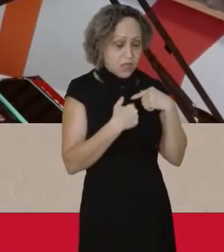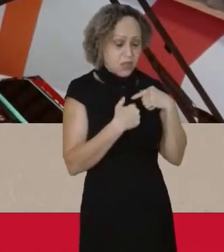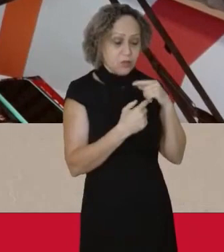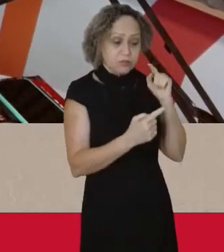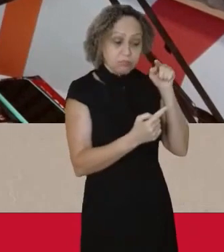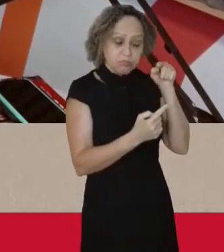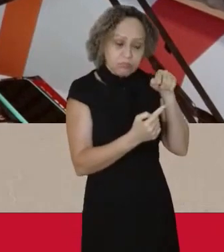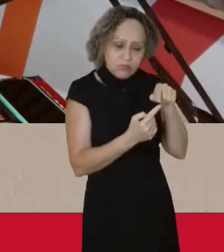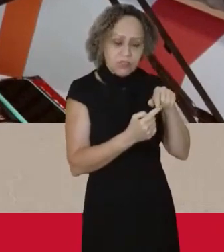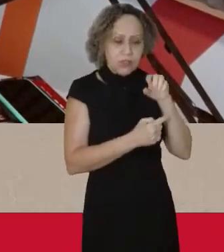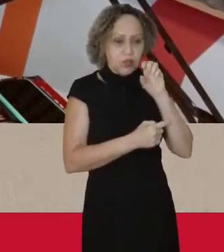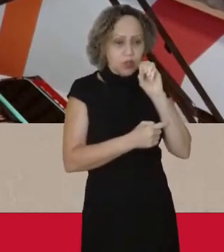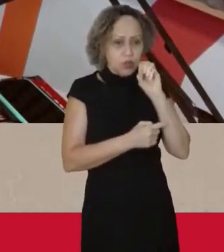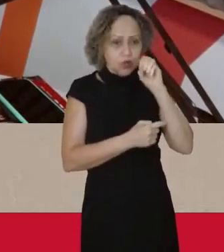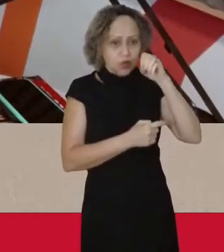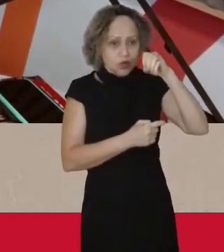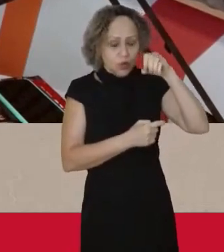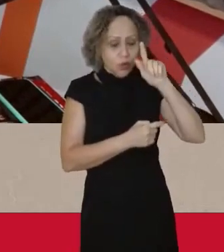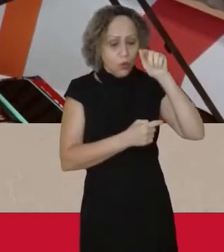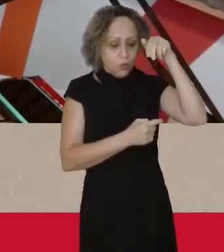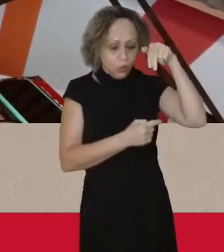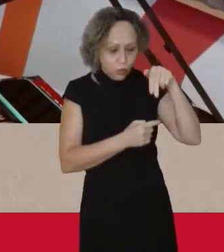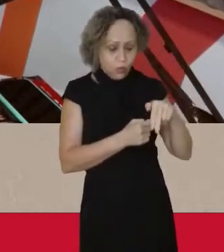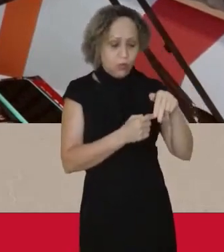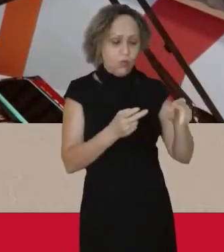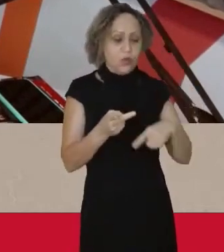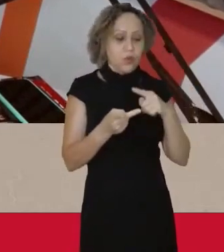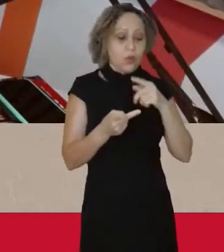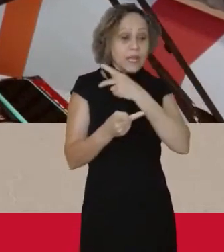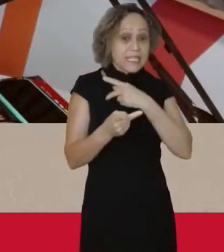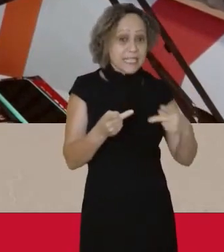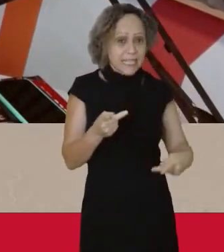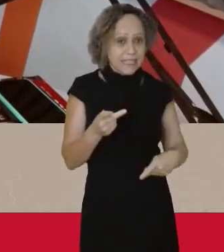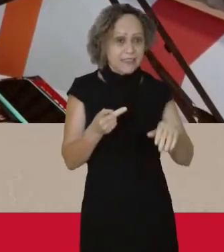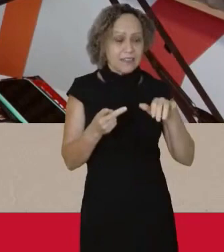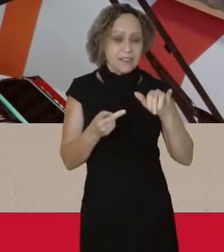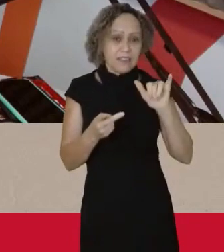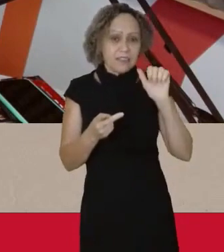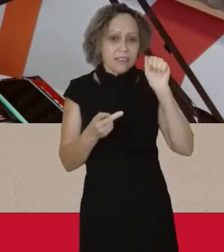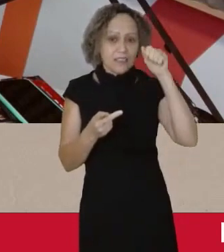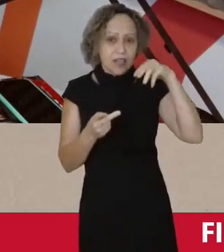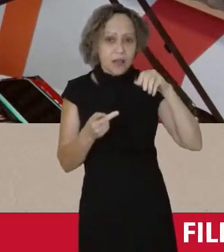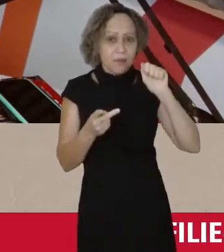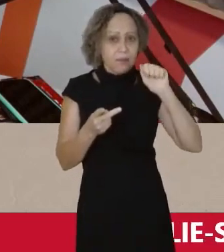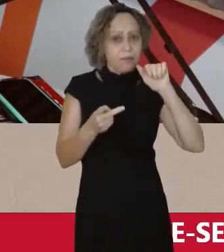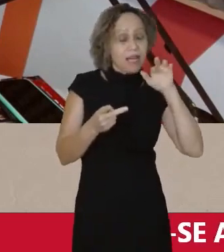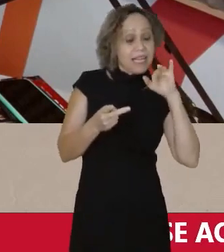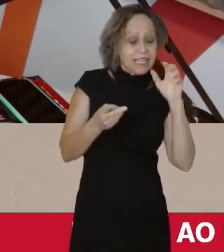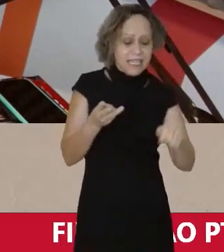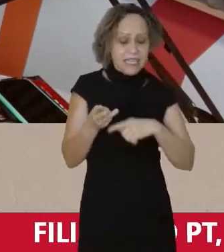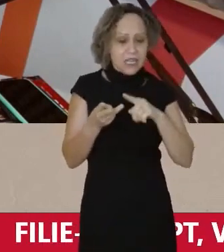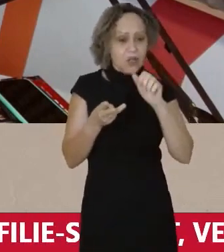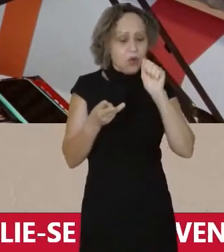Coroô. Sou presidente da Amalira, uma associação dentro do Axé Alá Coroô. O Axé Alá Coroô